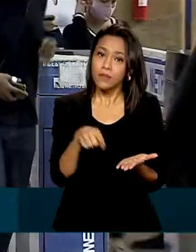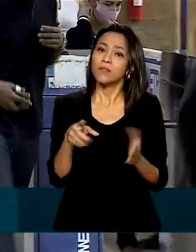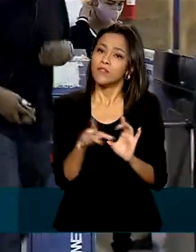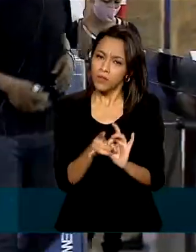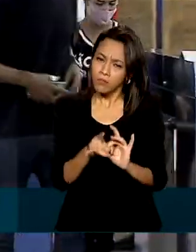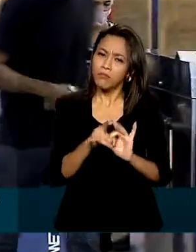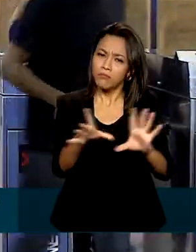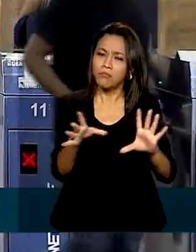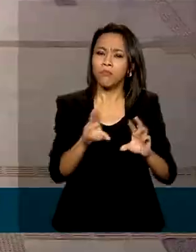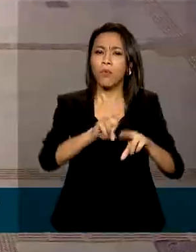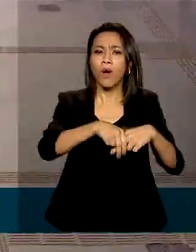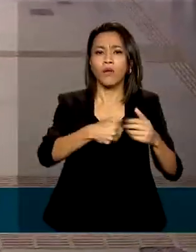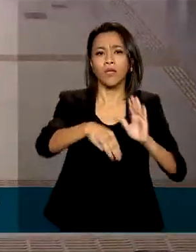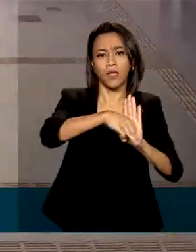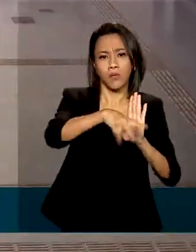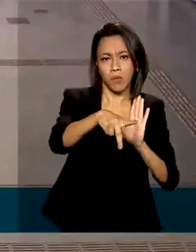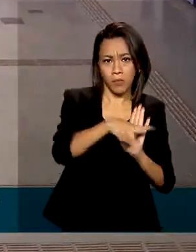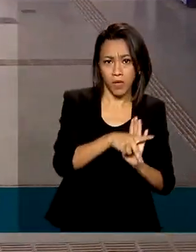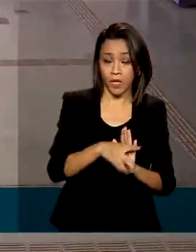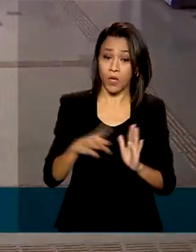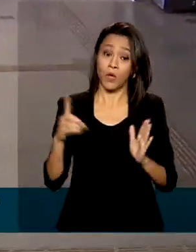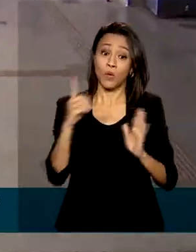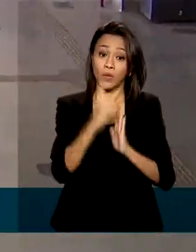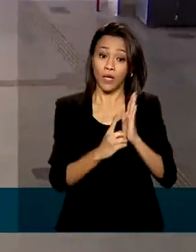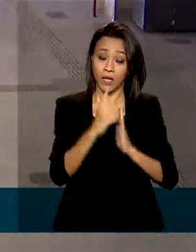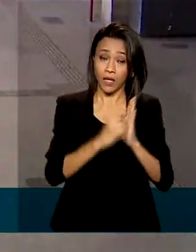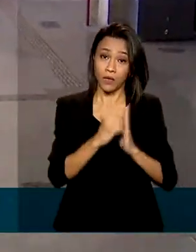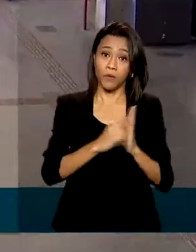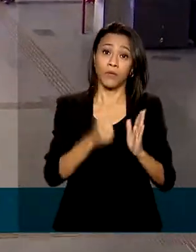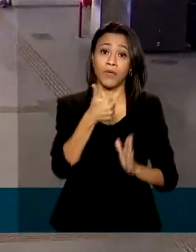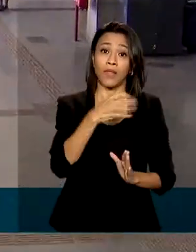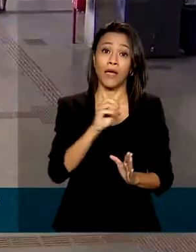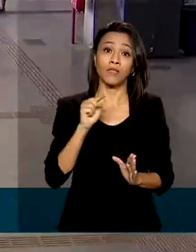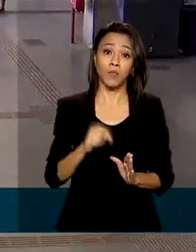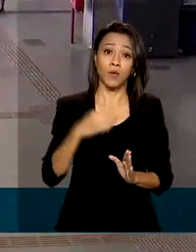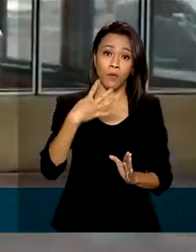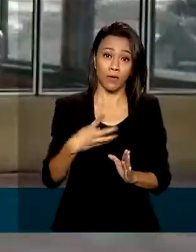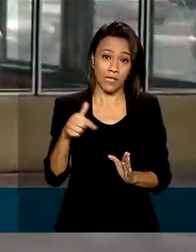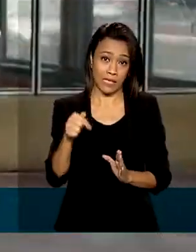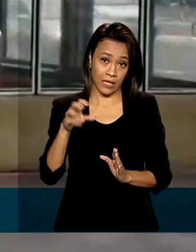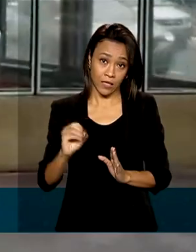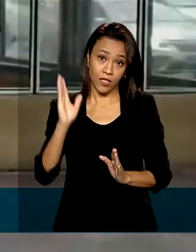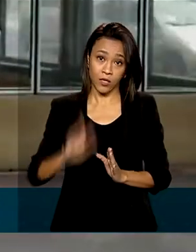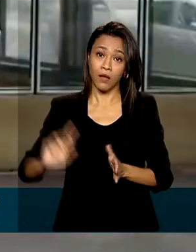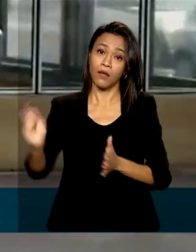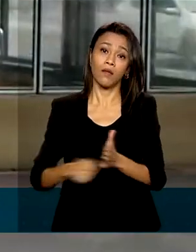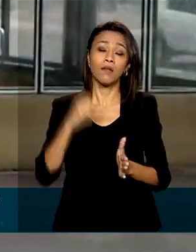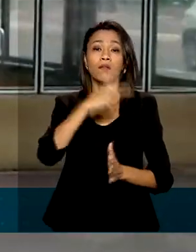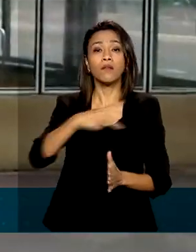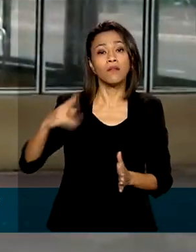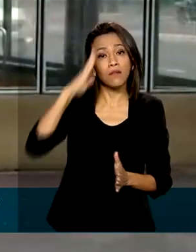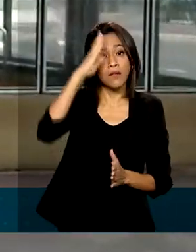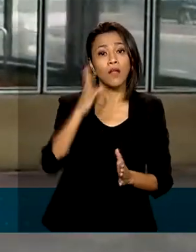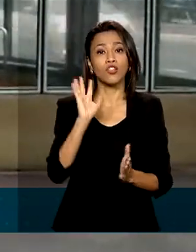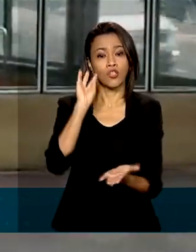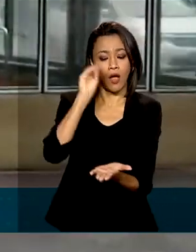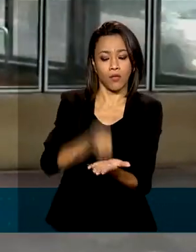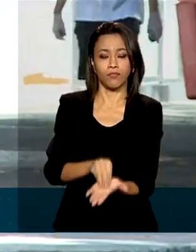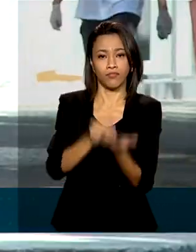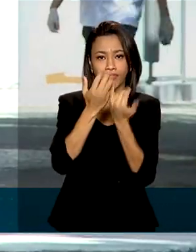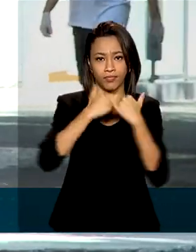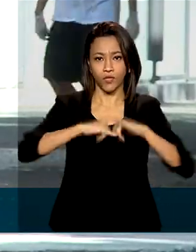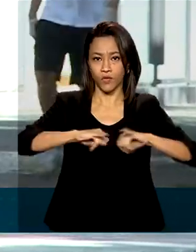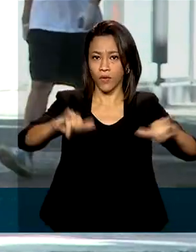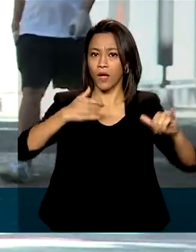também pela medida. O decreto 10.470, assinado pelo presidente Jair Bolsonaro e publicado no Diário Oficial da